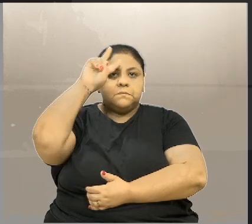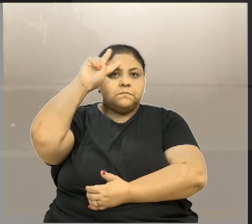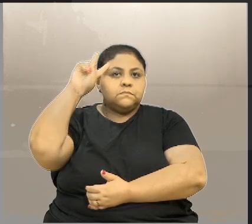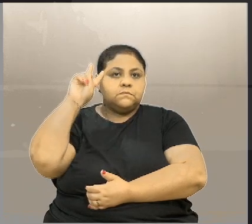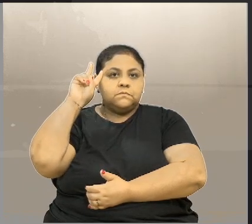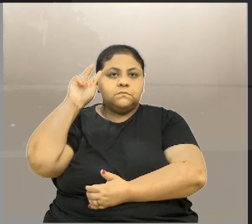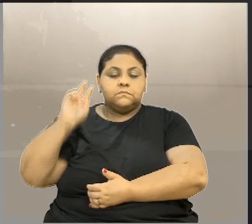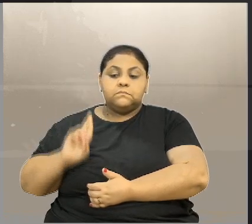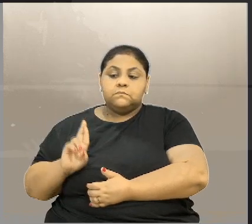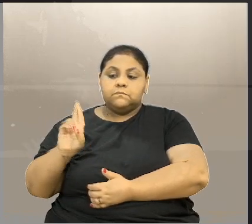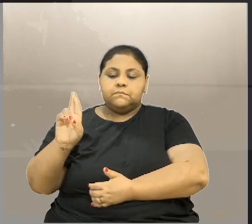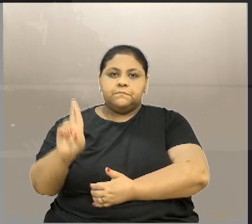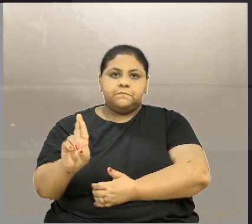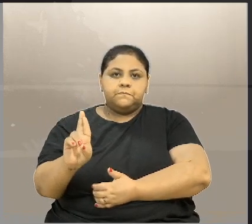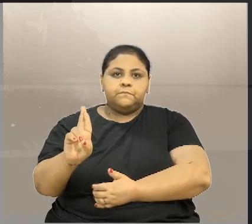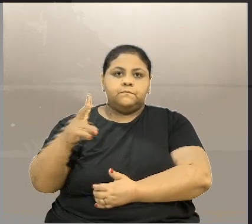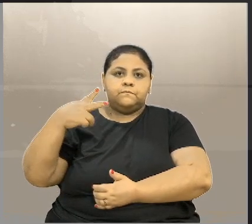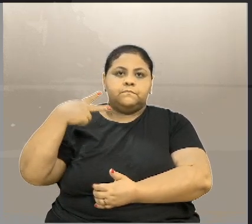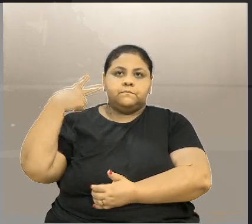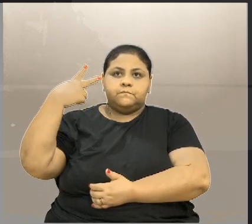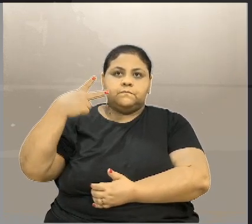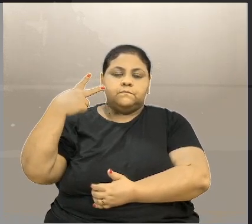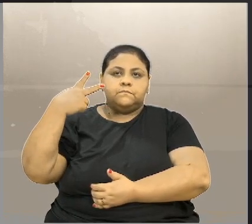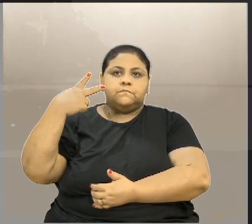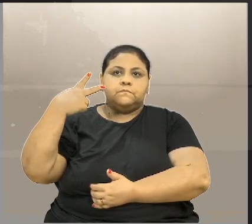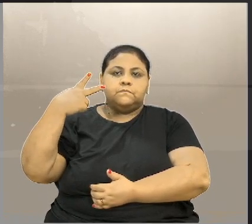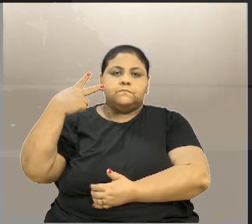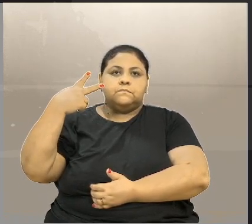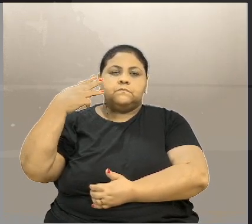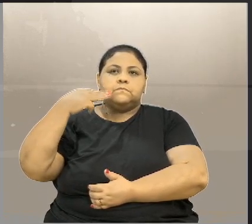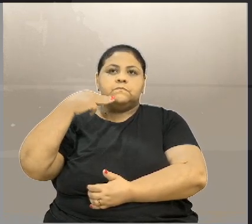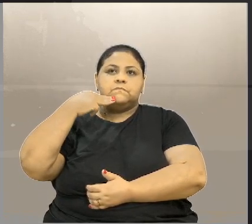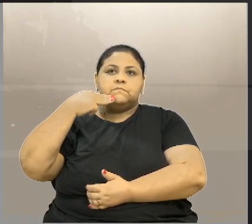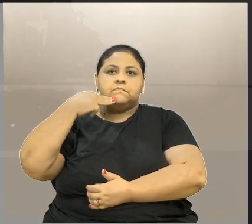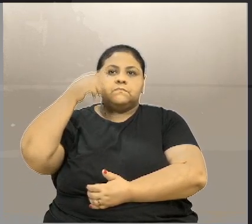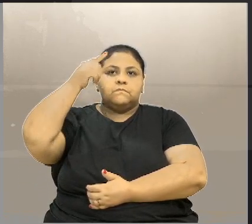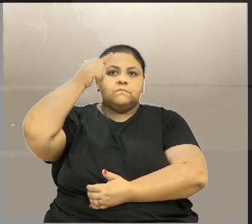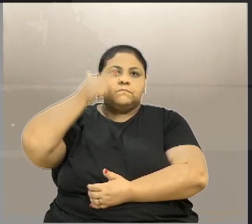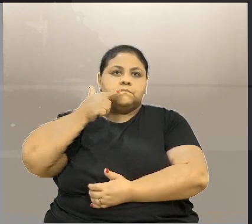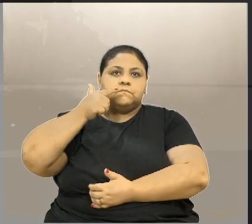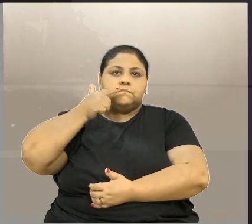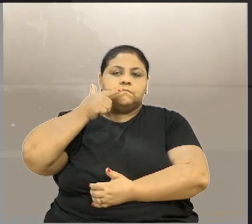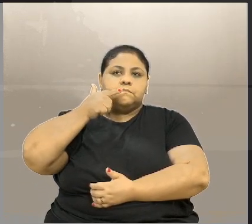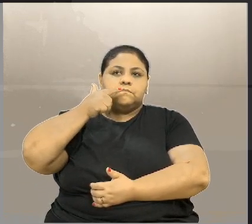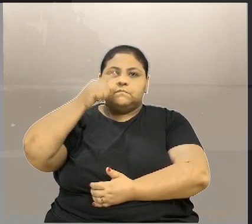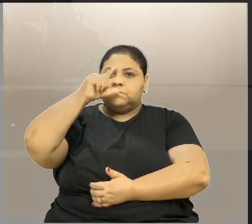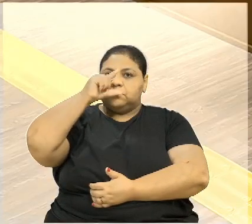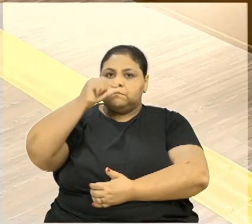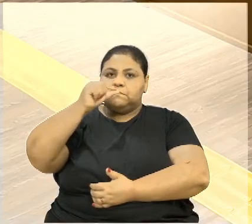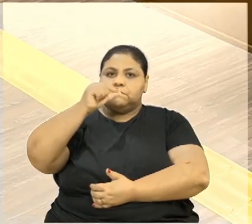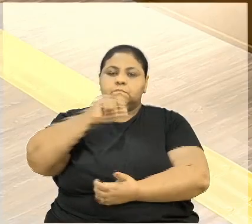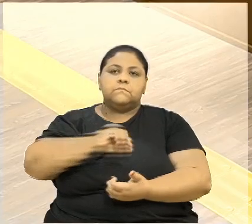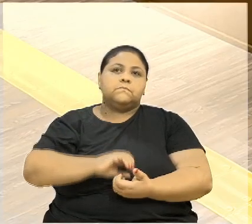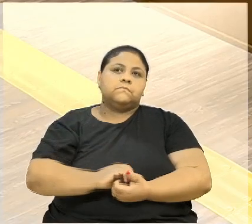Em representação, vereadora Marisol Santos, vereador Lucas Carenato e vereador Sandro Fantinel.